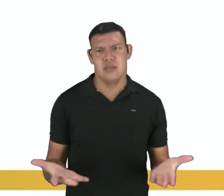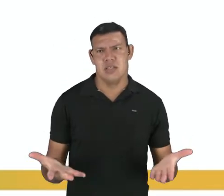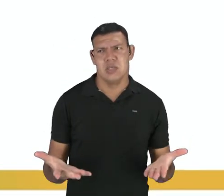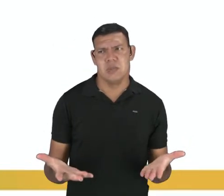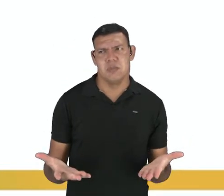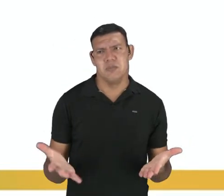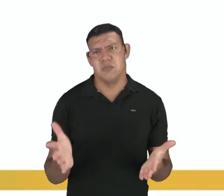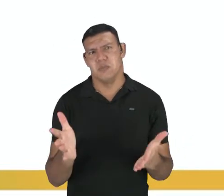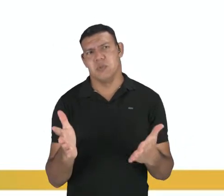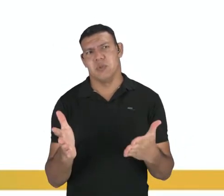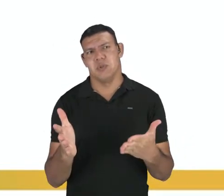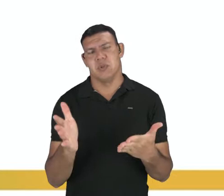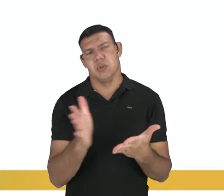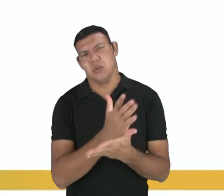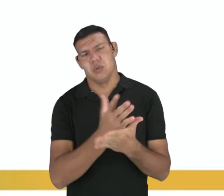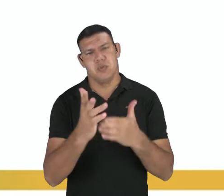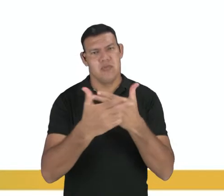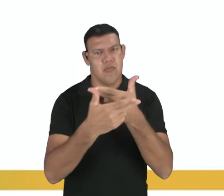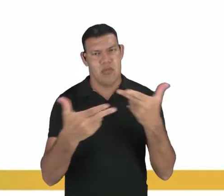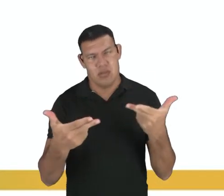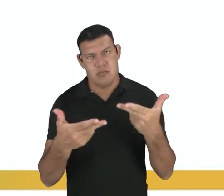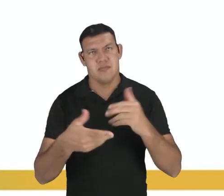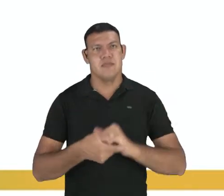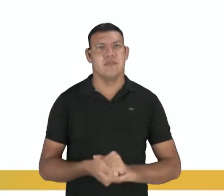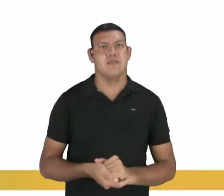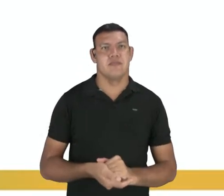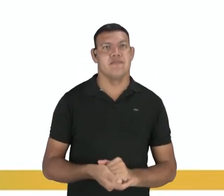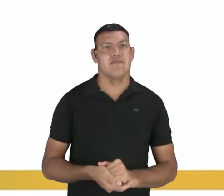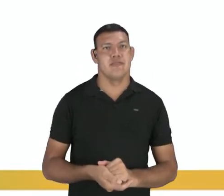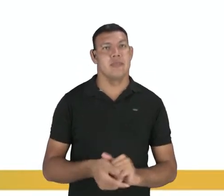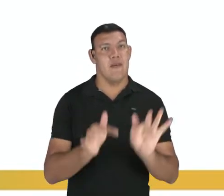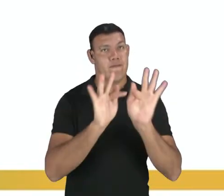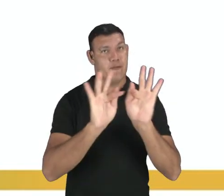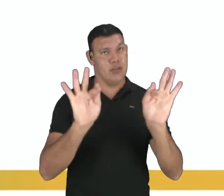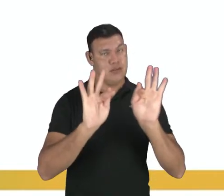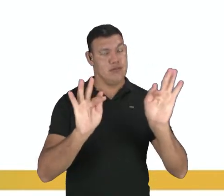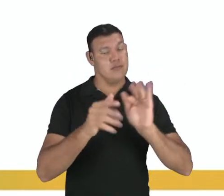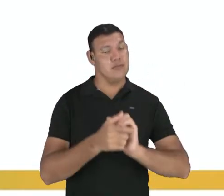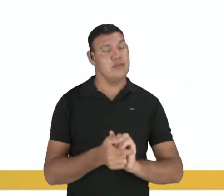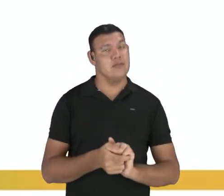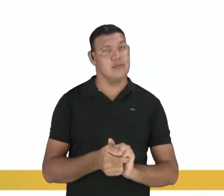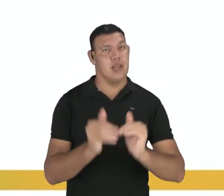exemplo, observem aí, nas duas últimas linhas, eu coloquei um exemplo.